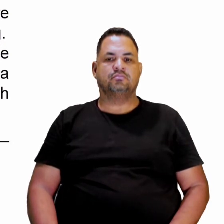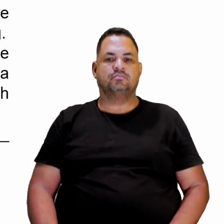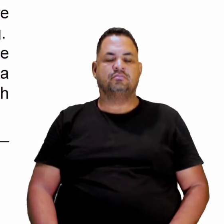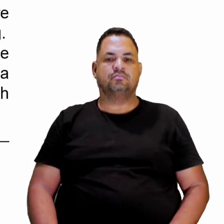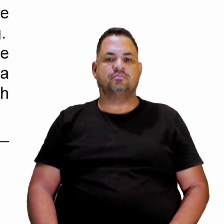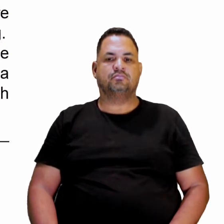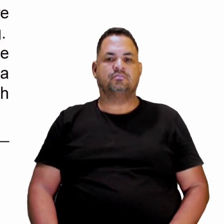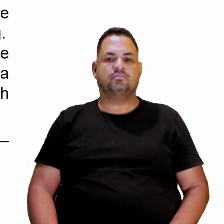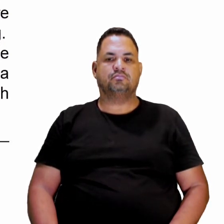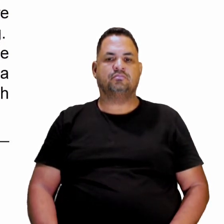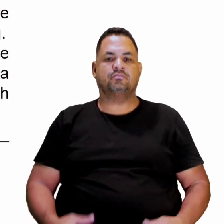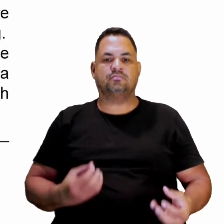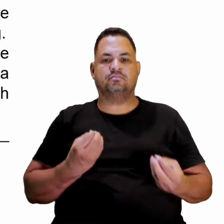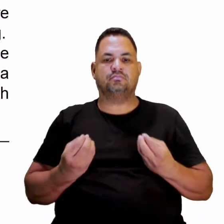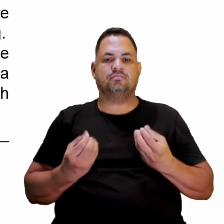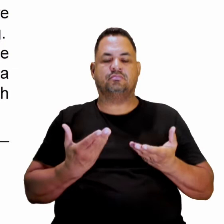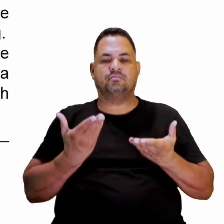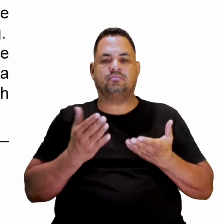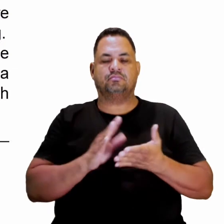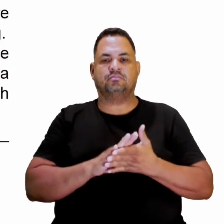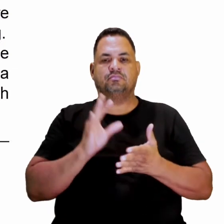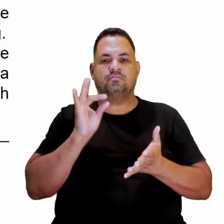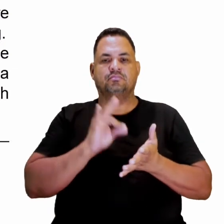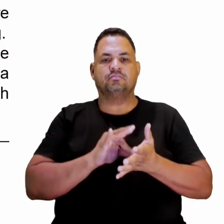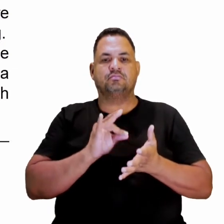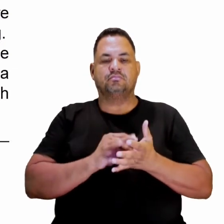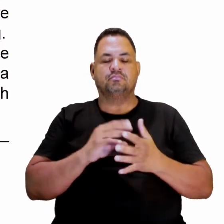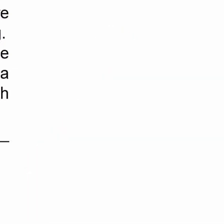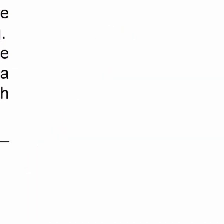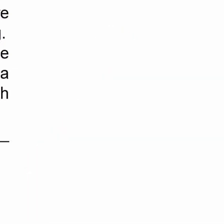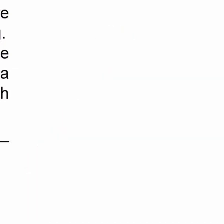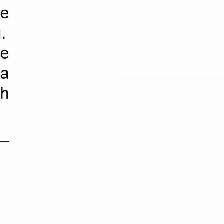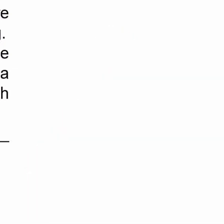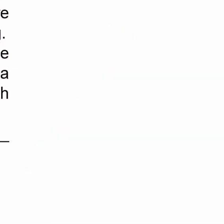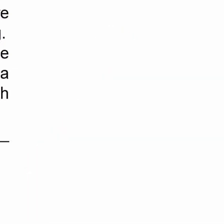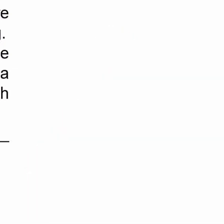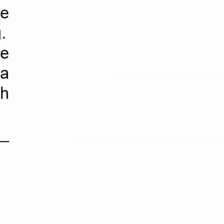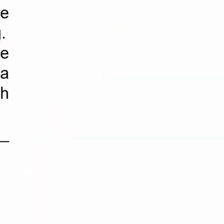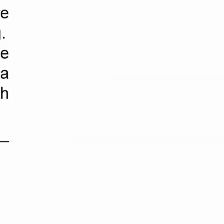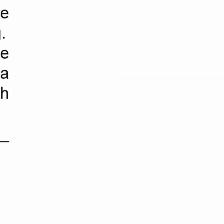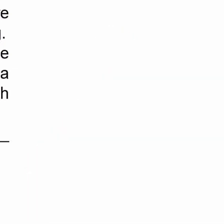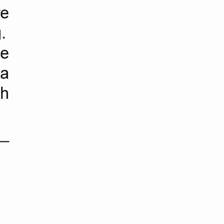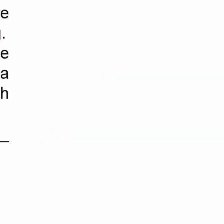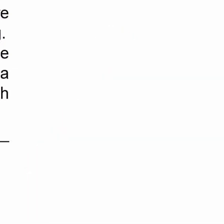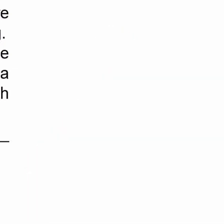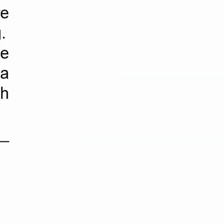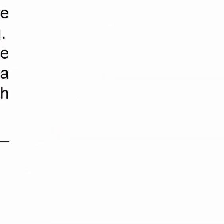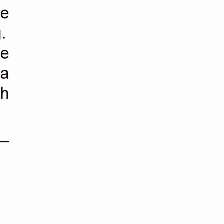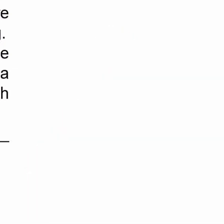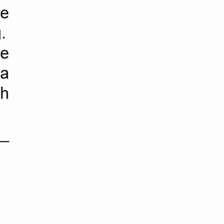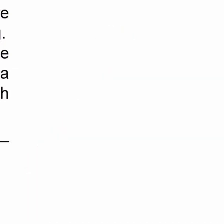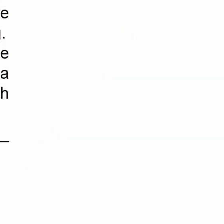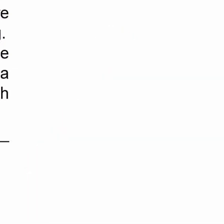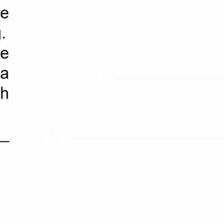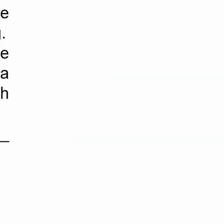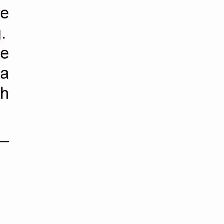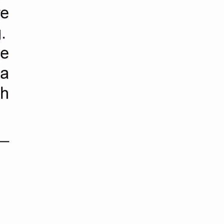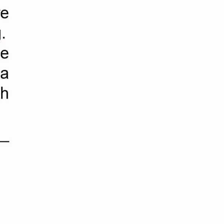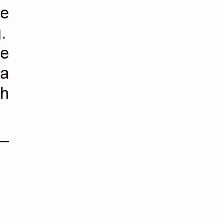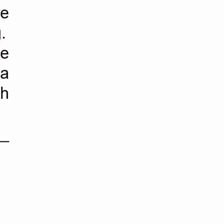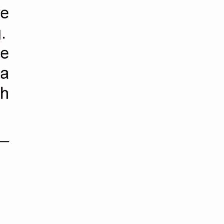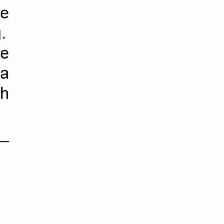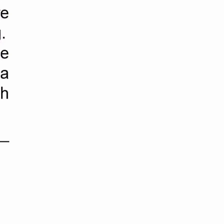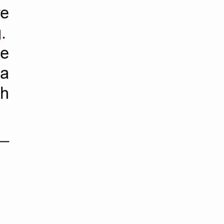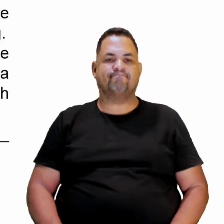Então, vamos lá ver como é que vai ficar, na verdade, esses verbos no passado, no past